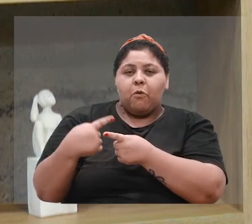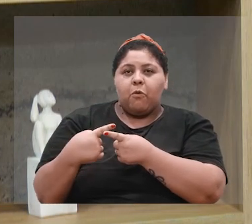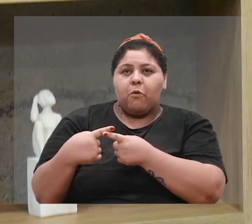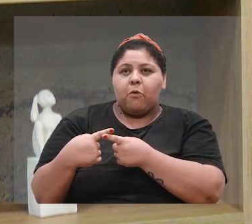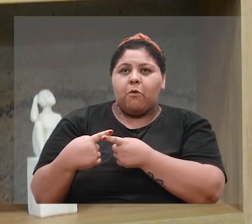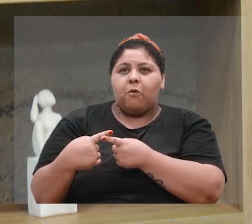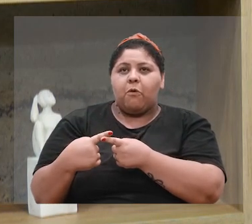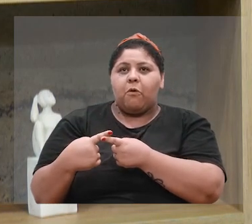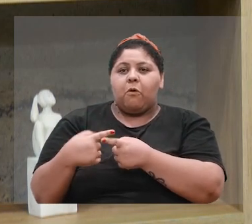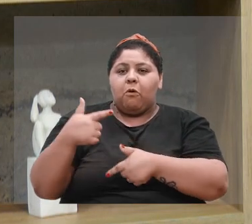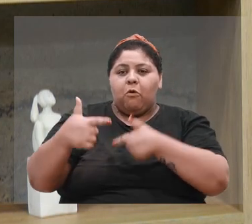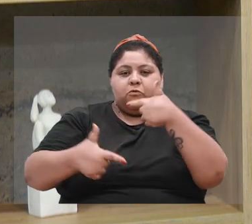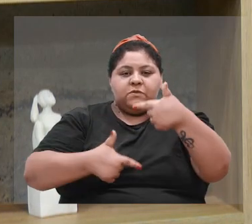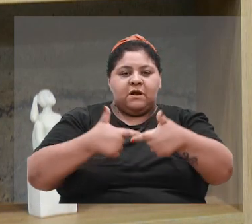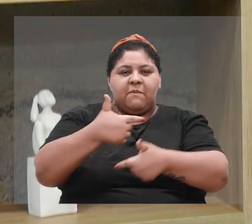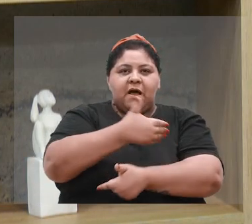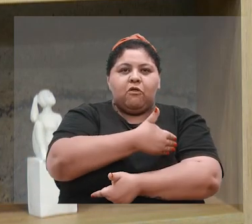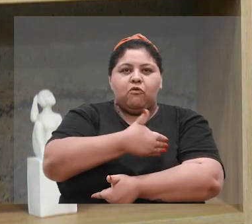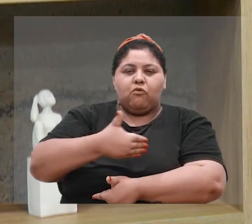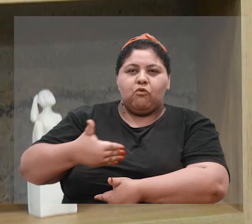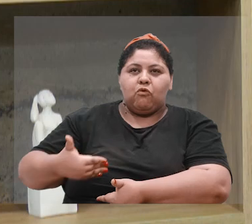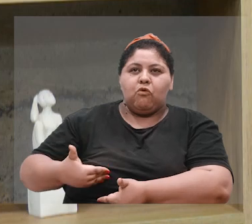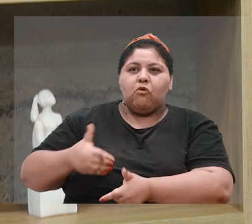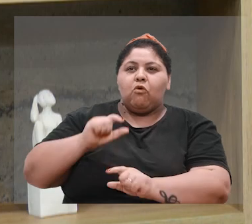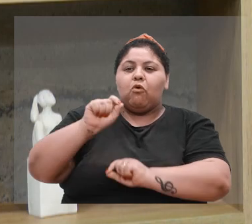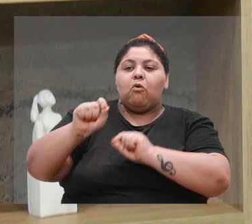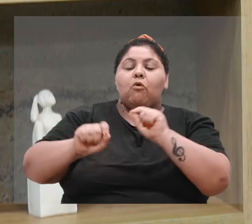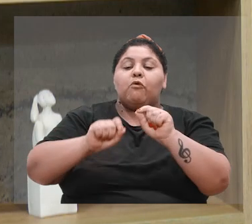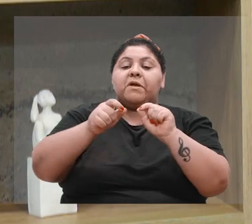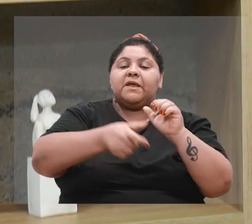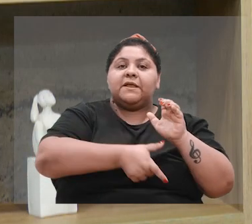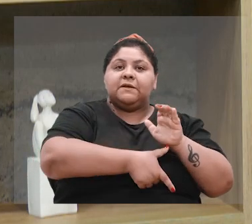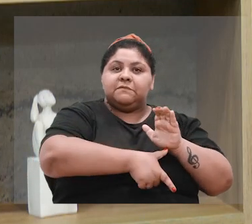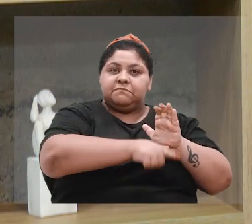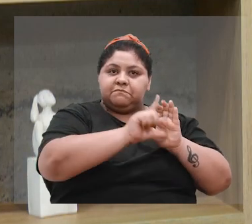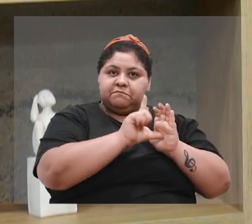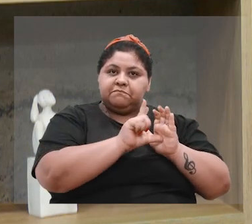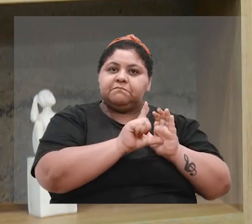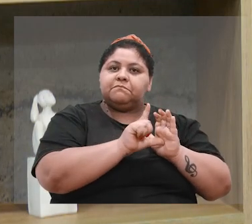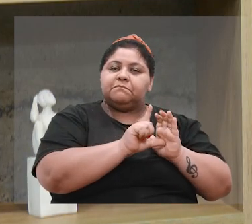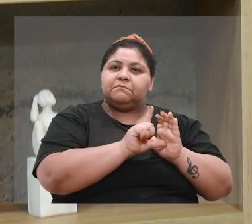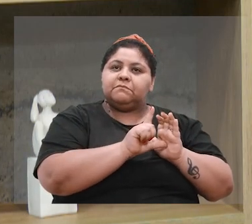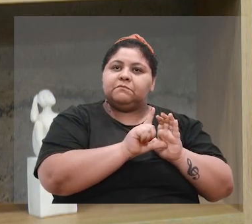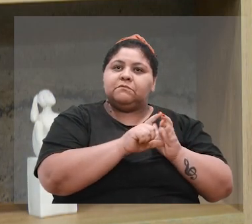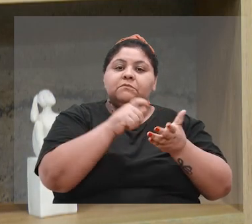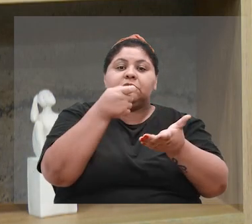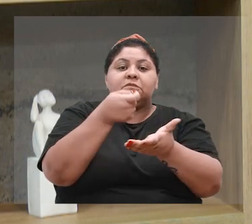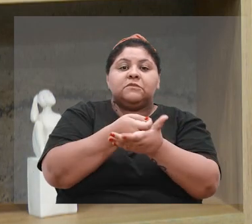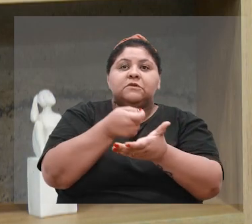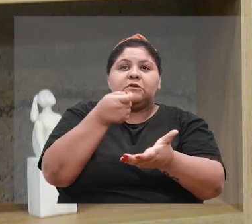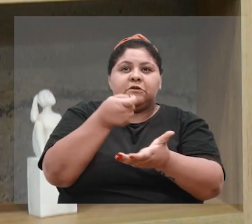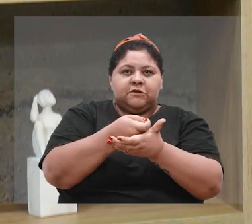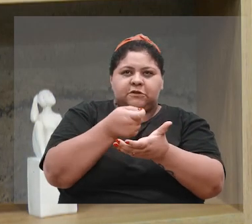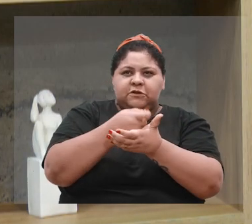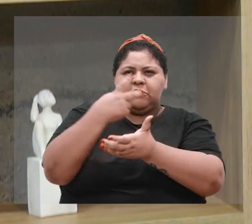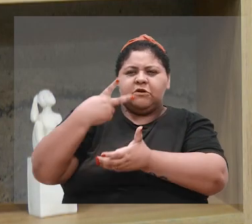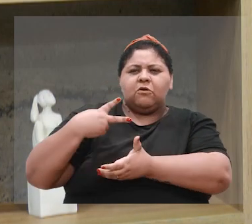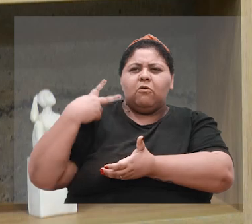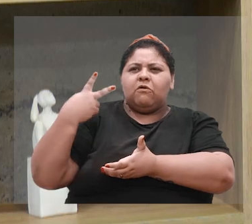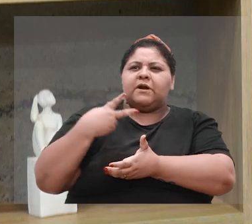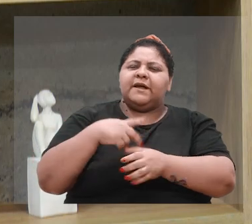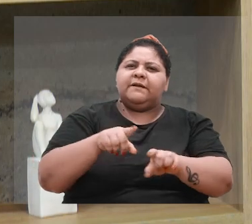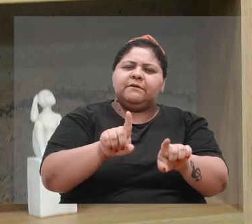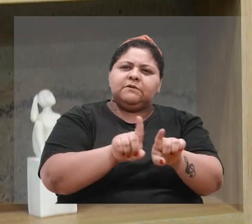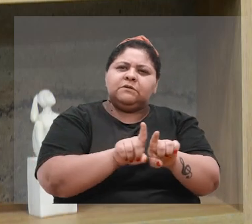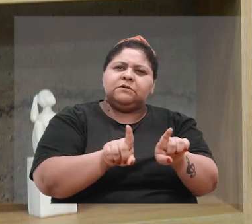de buscar a carreira política, o que veio antes da tentativa de concorrer a vereador. Eu